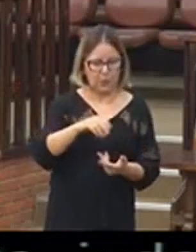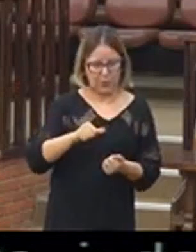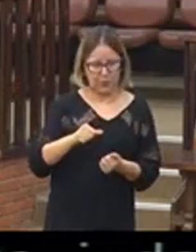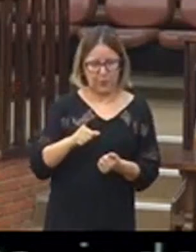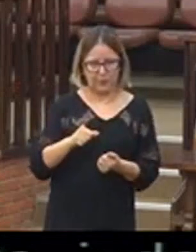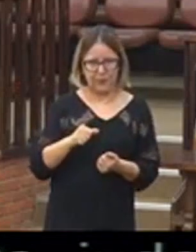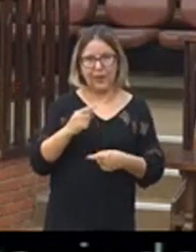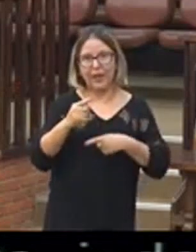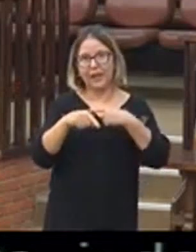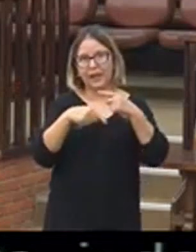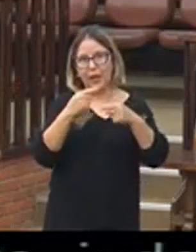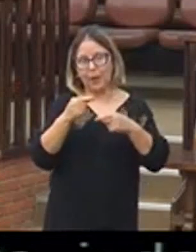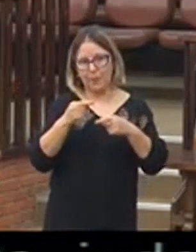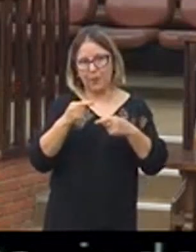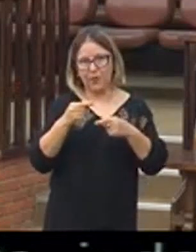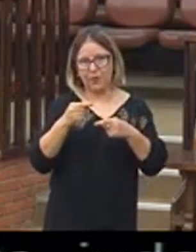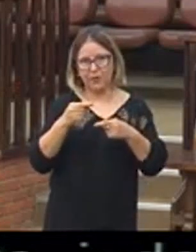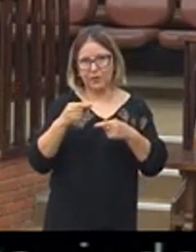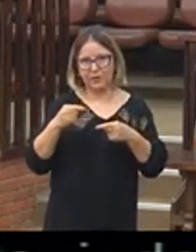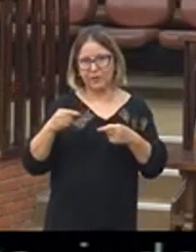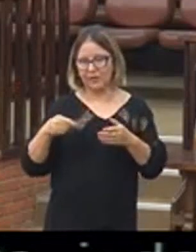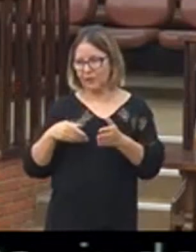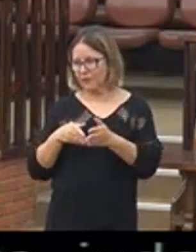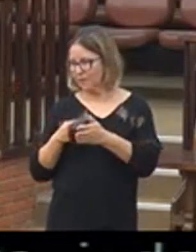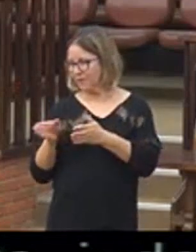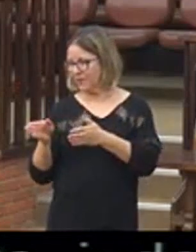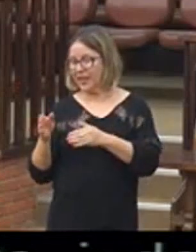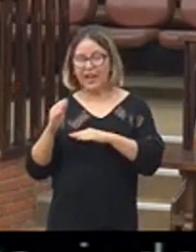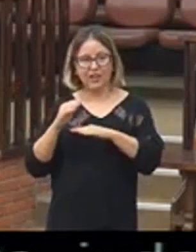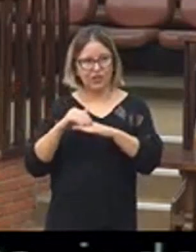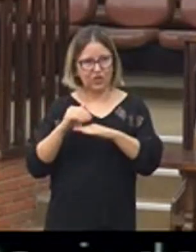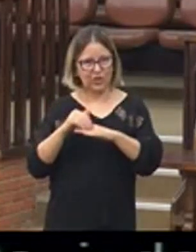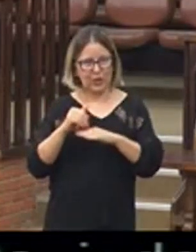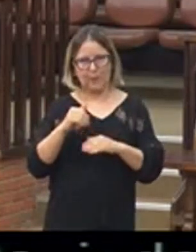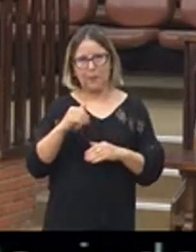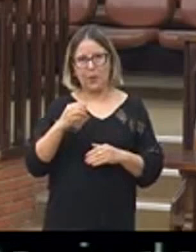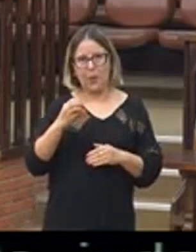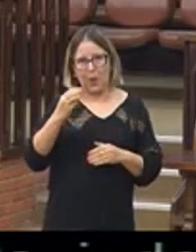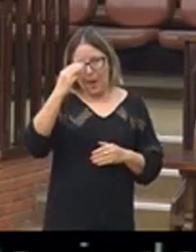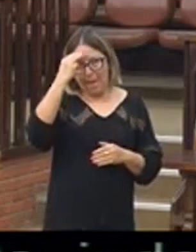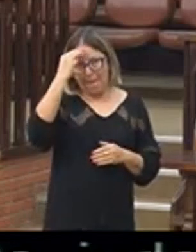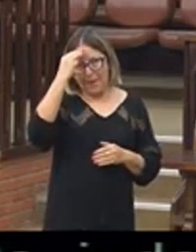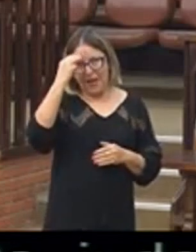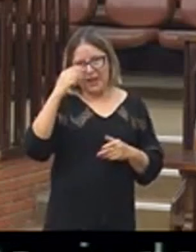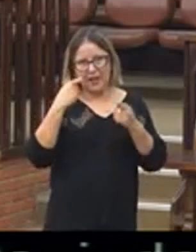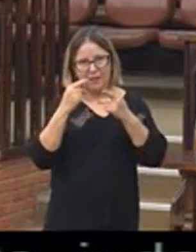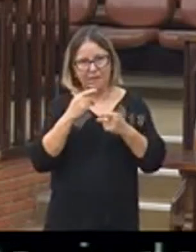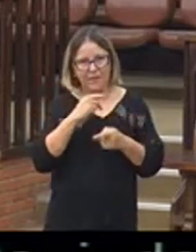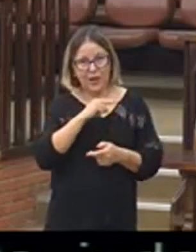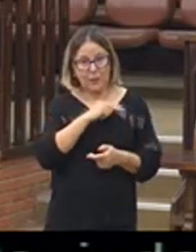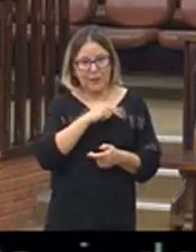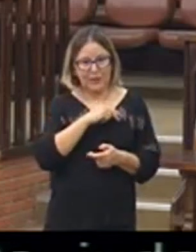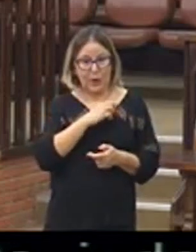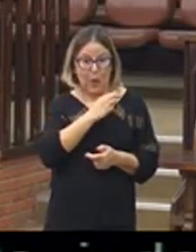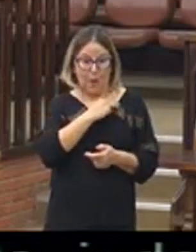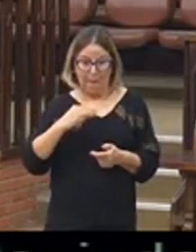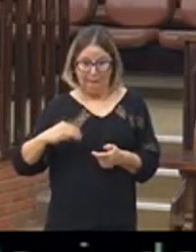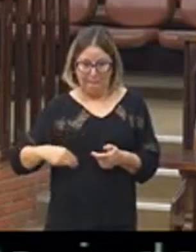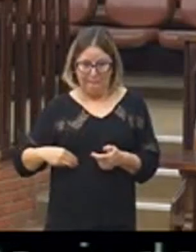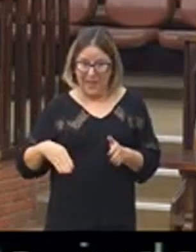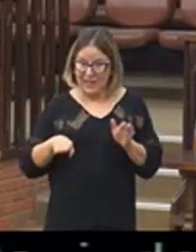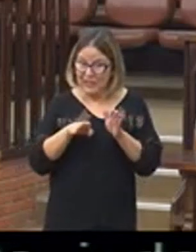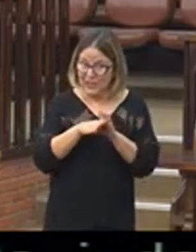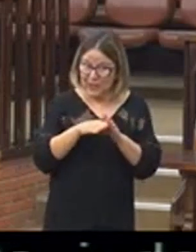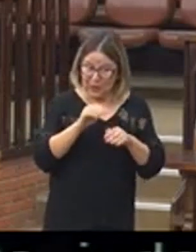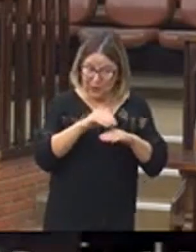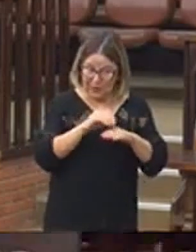dito isto, retirou-se e chamou Maria, sua irmã, e lhe disse em particular, o mestre chegou e te chama.